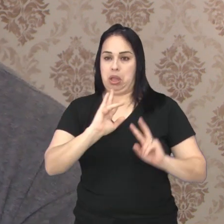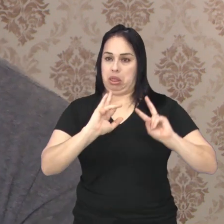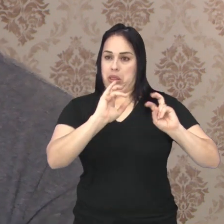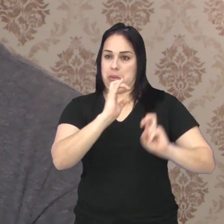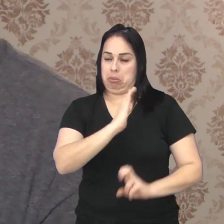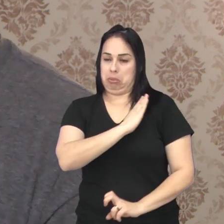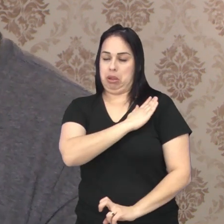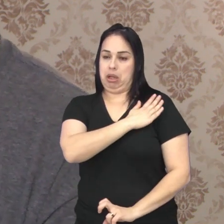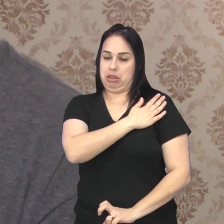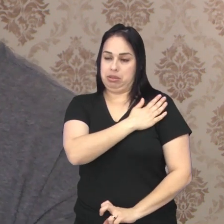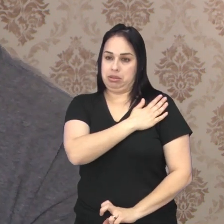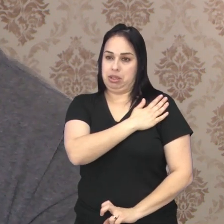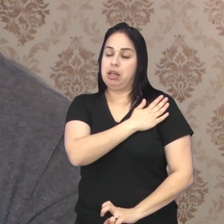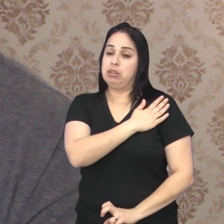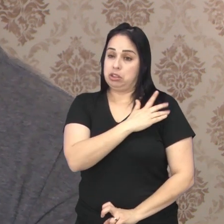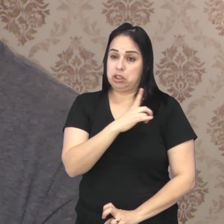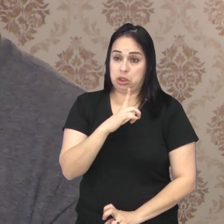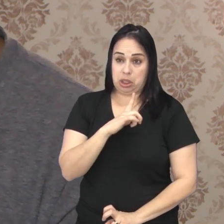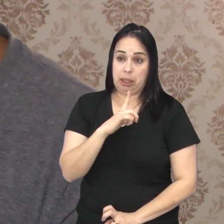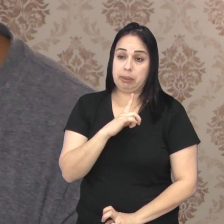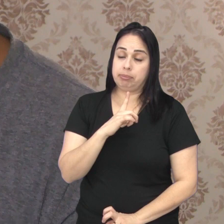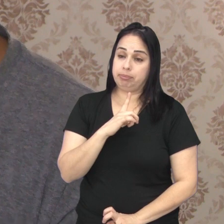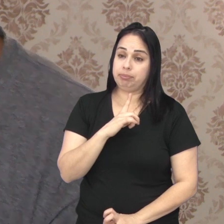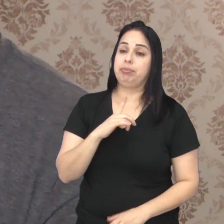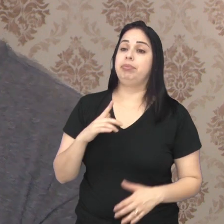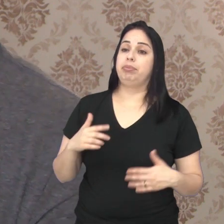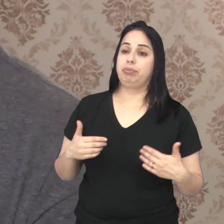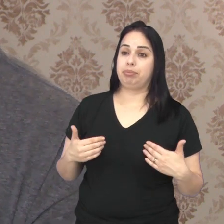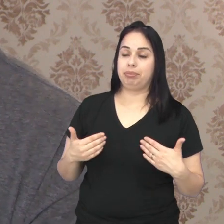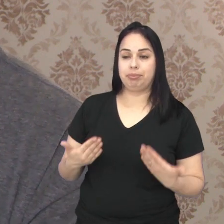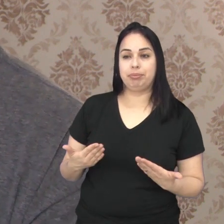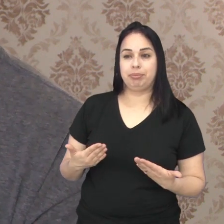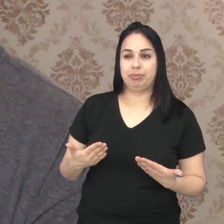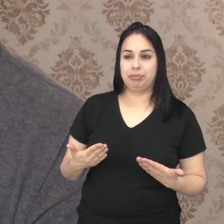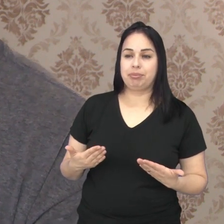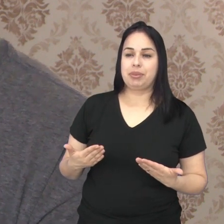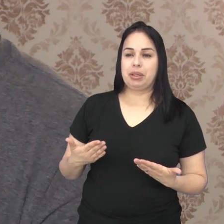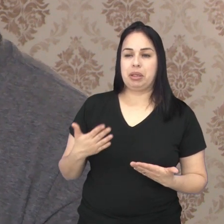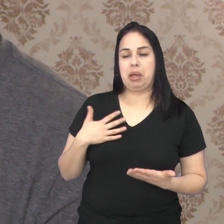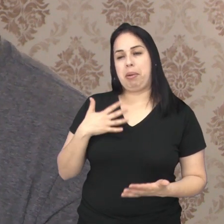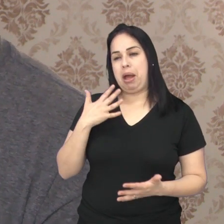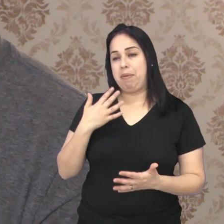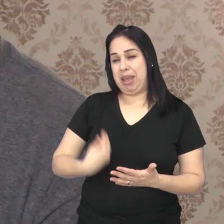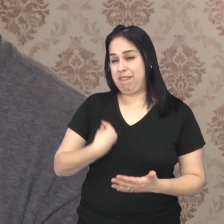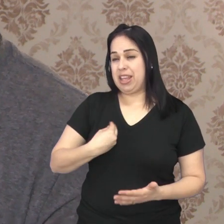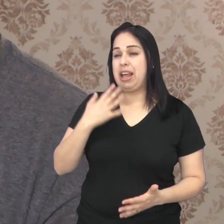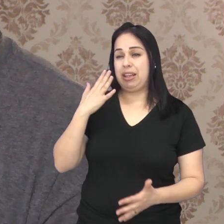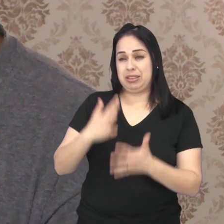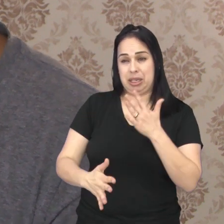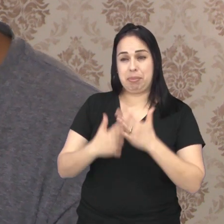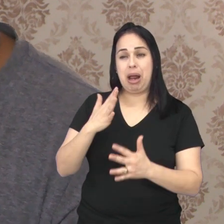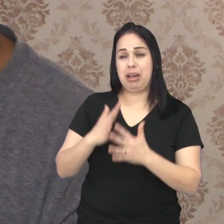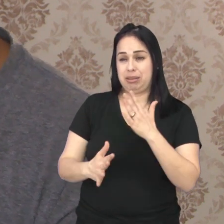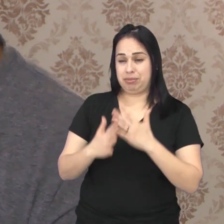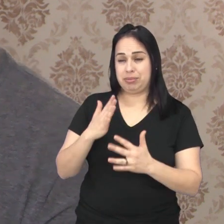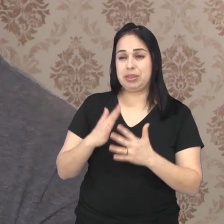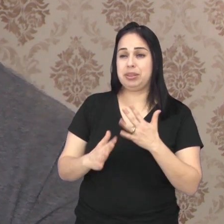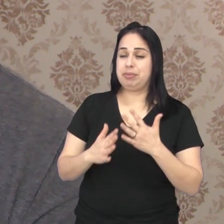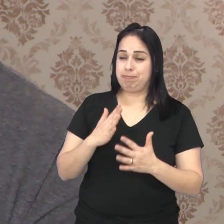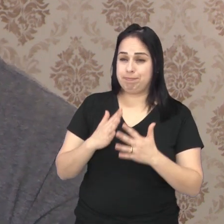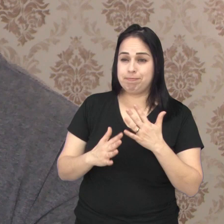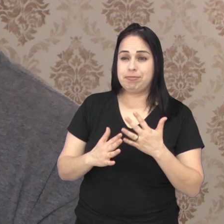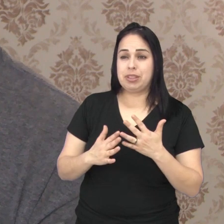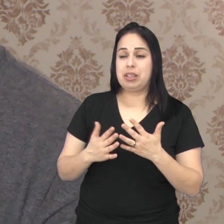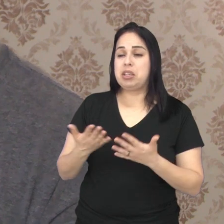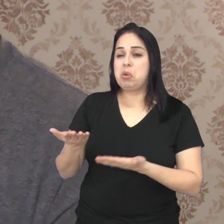discriminava, tinham preconceito, né? Então isso me atrapalhou bastante, roubou bastante sobre isso aí